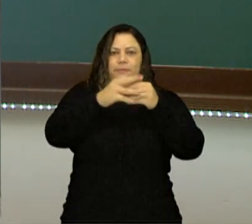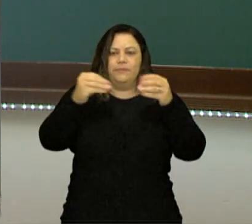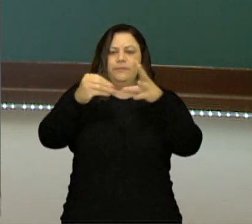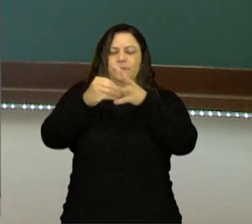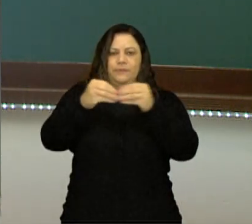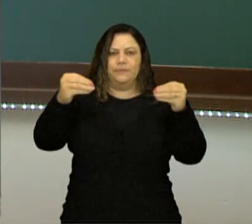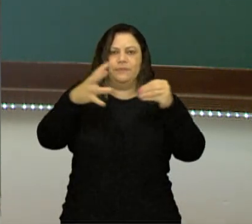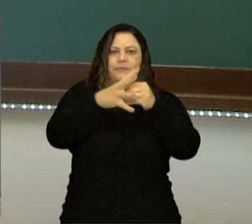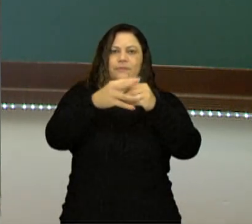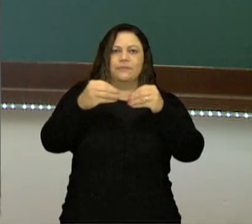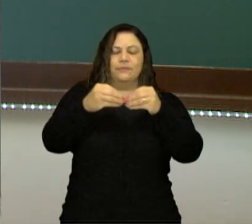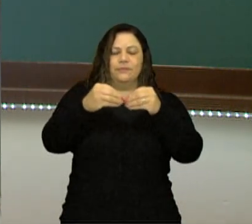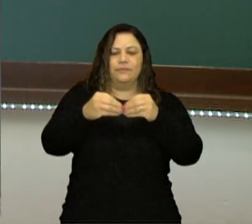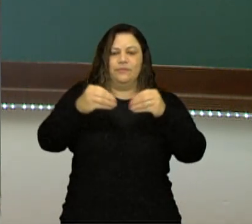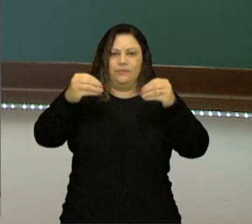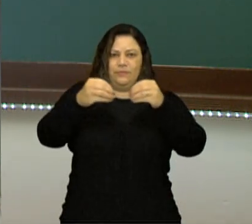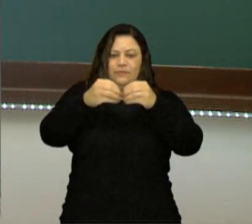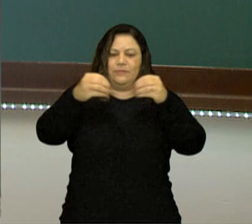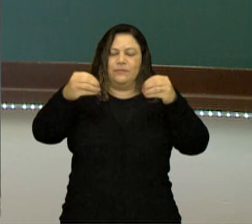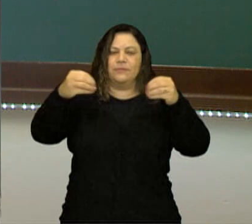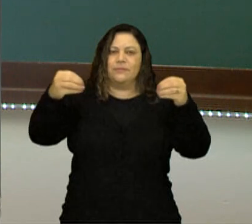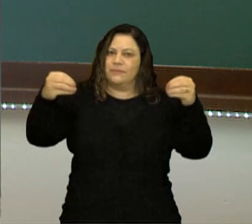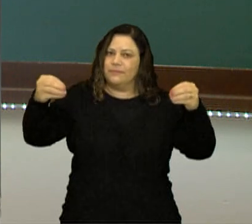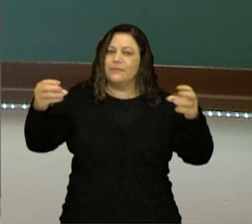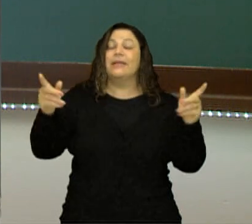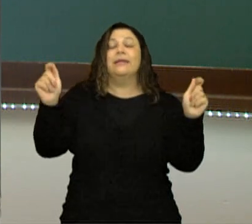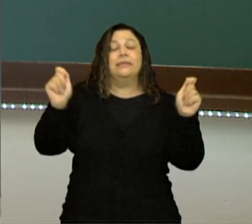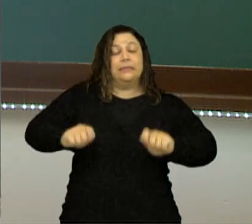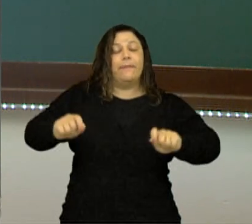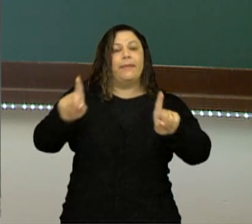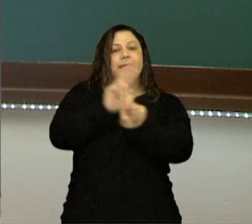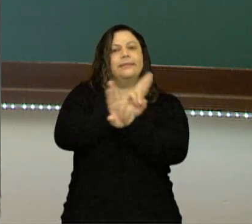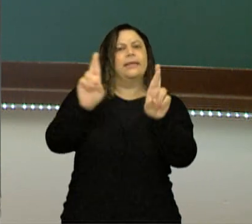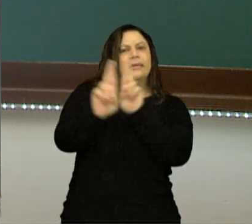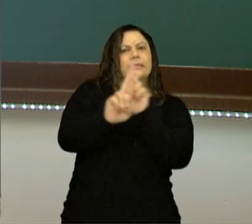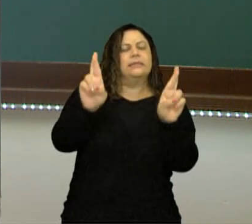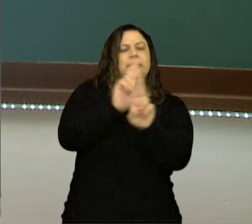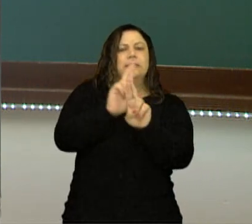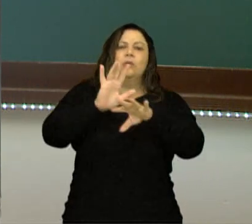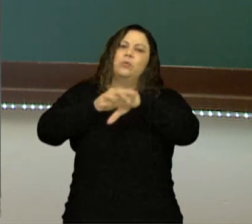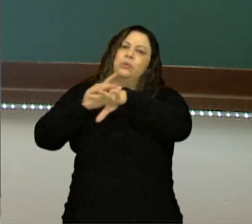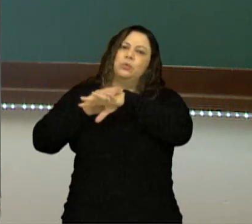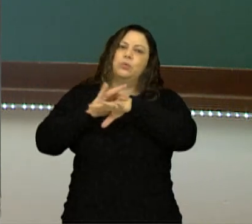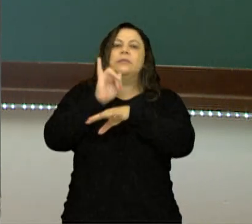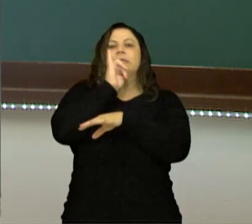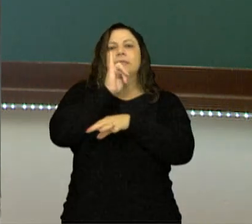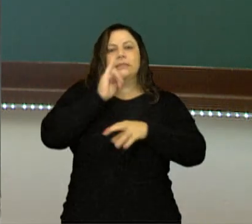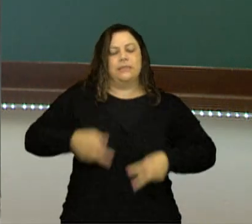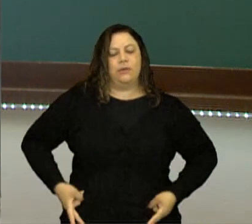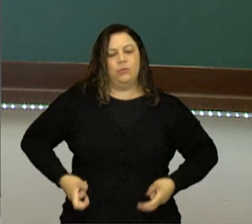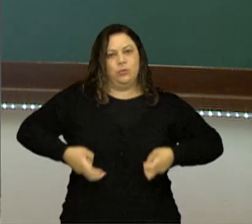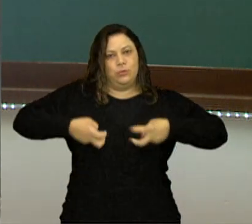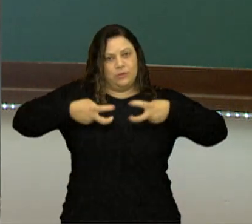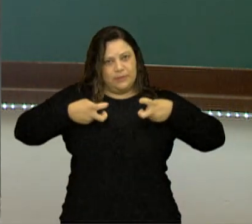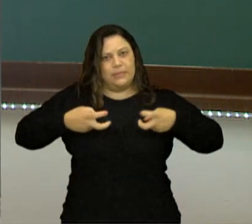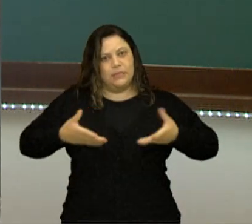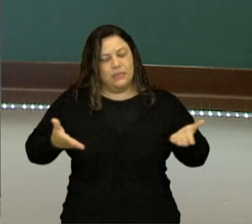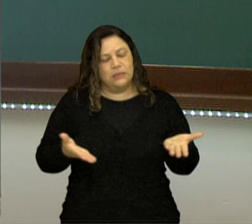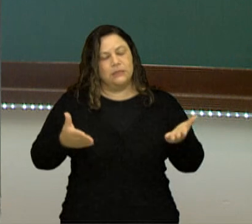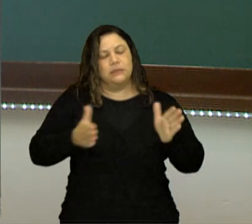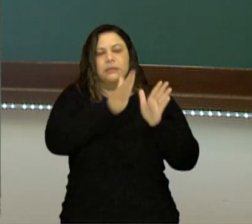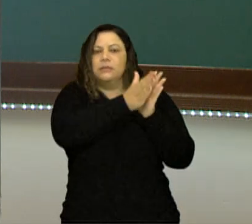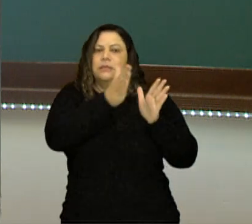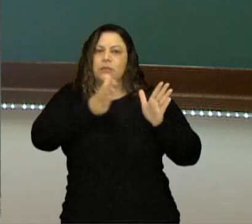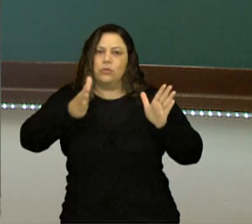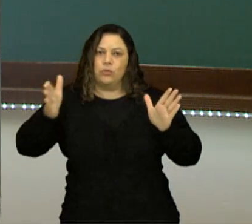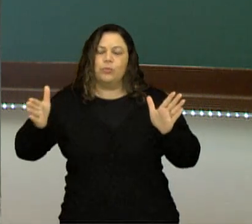do corpo por um ser vivo, né? Muitas vezes também ela está relacionada a algumas doenças, como o câncer, por exemplo, tá? Que seria um processo